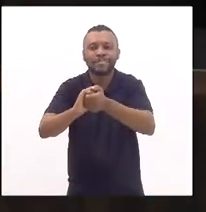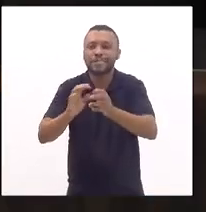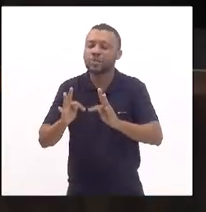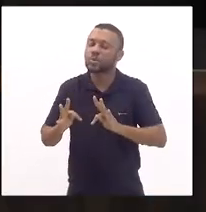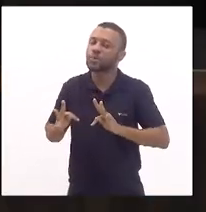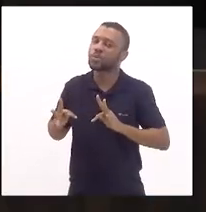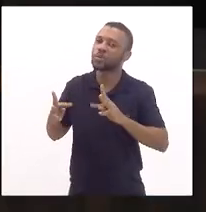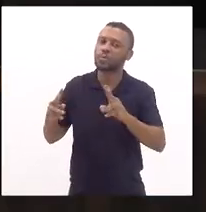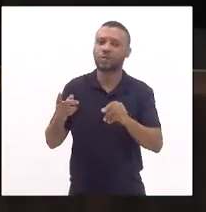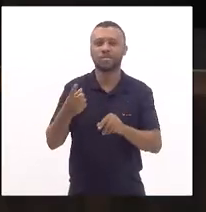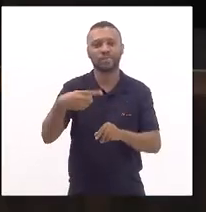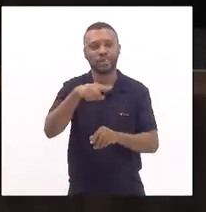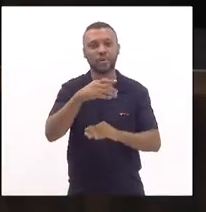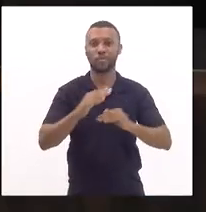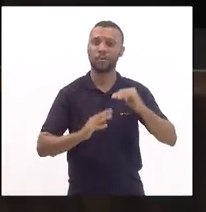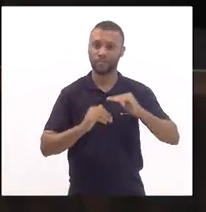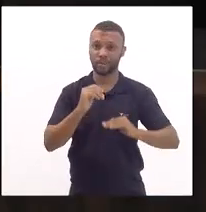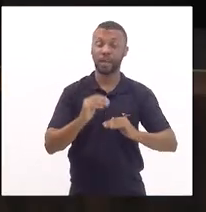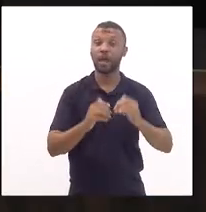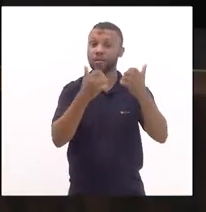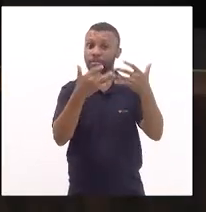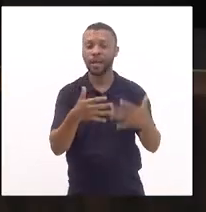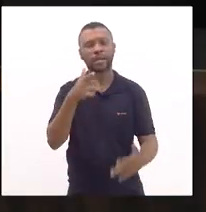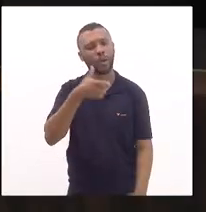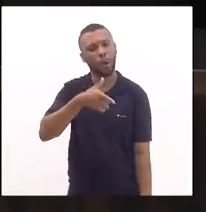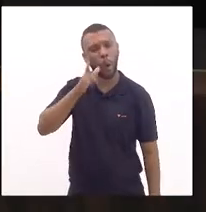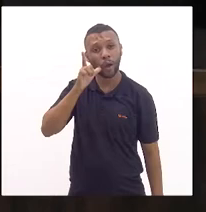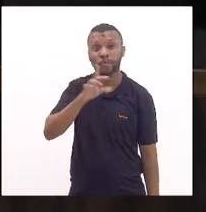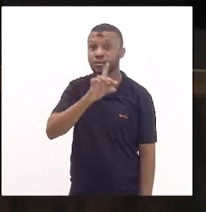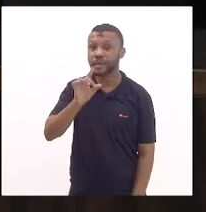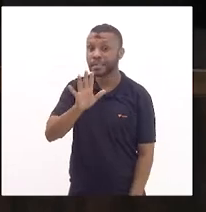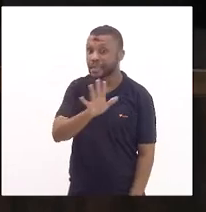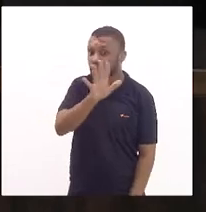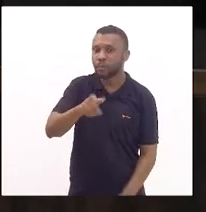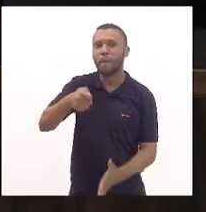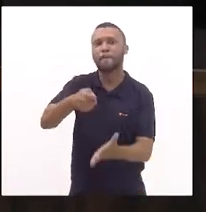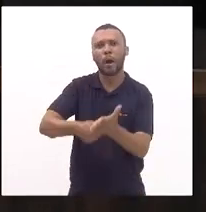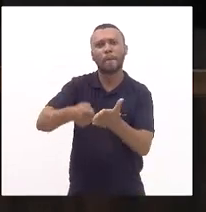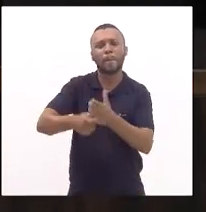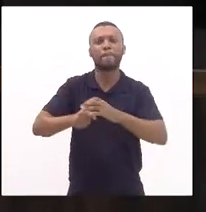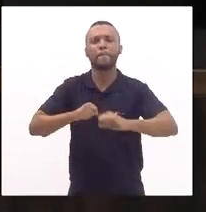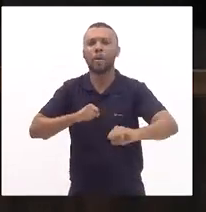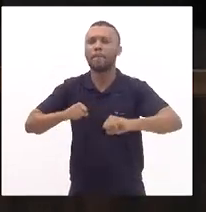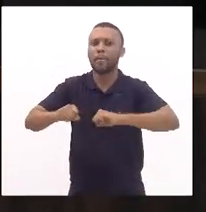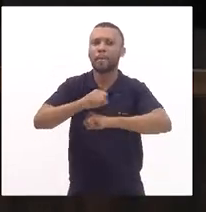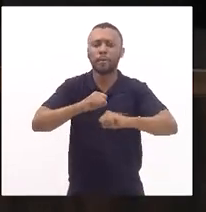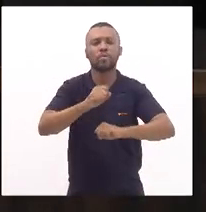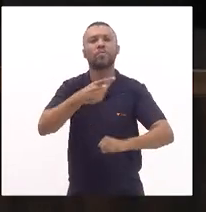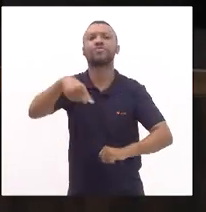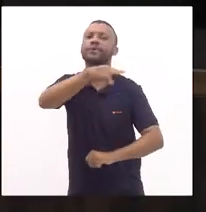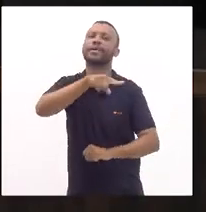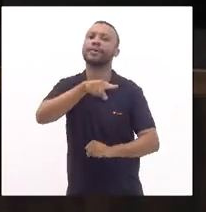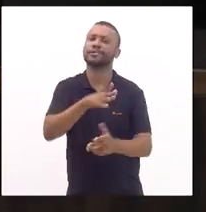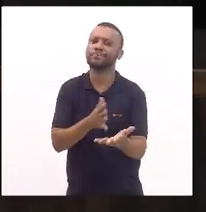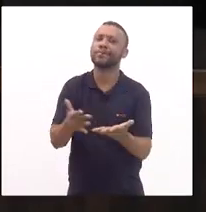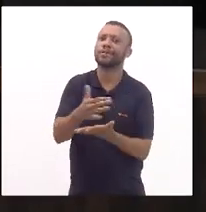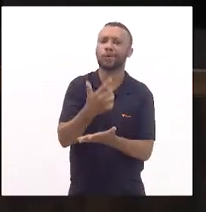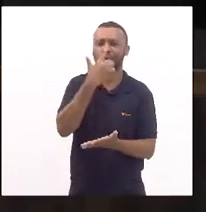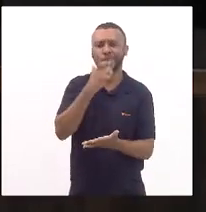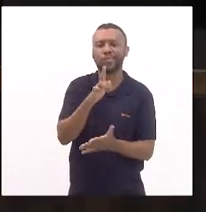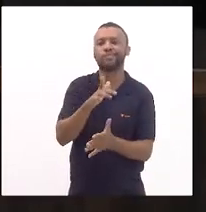catadores. Dizer que ontem foi o Dia Nacional de Luta de vocês, mas